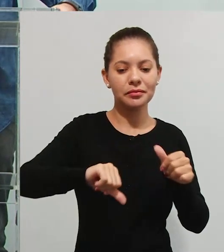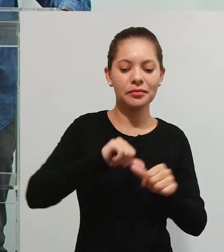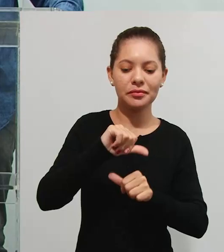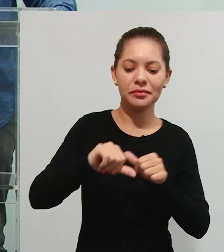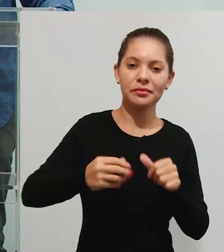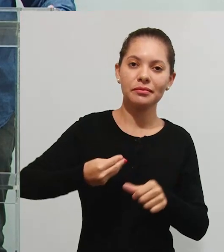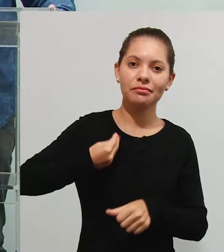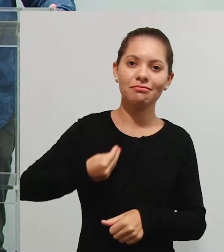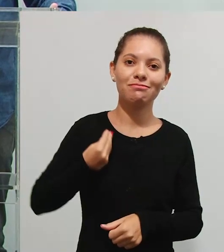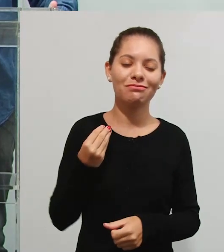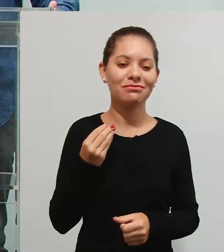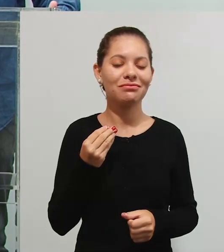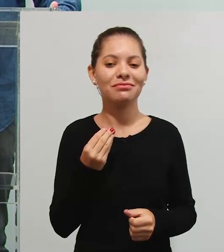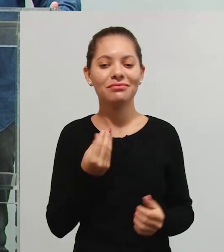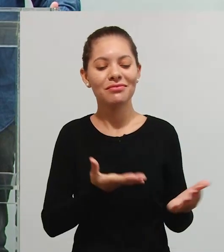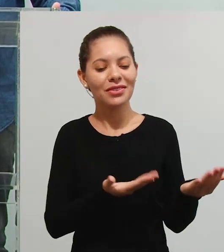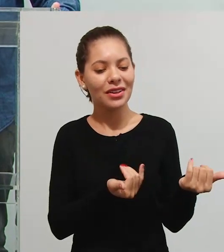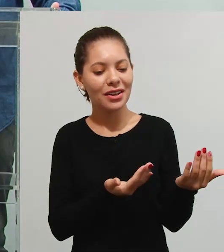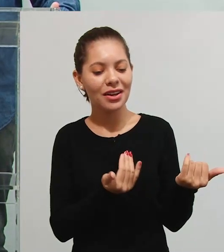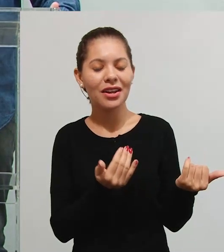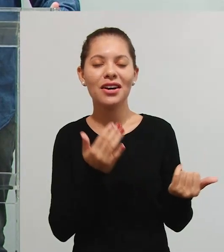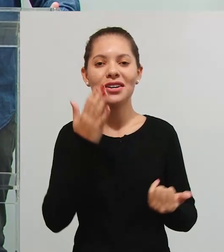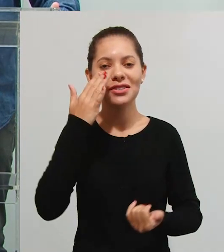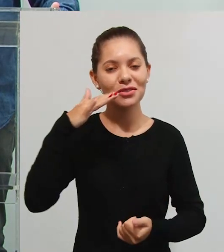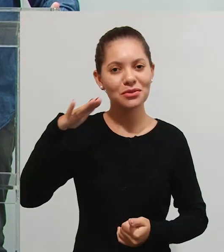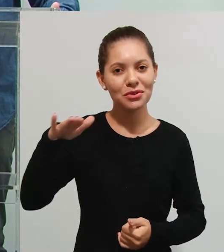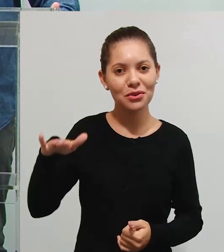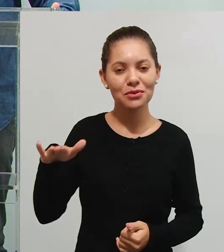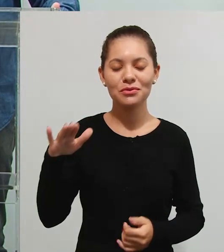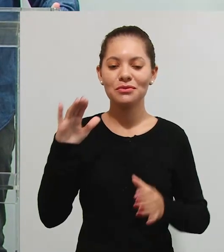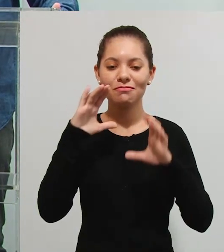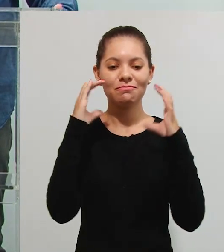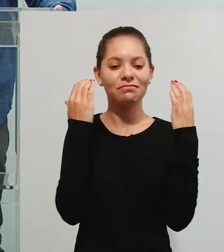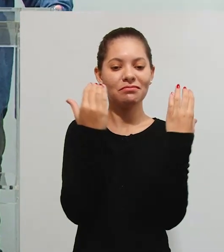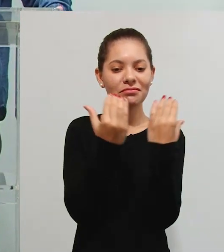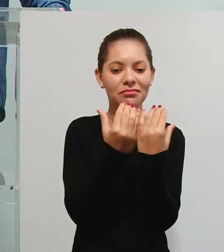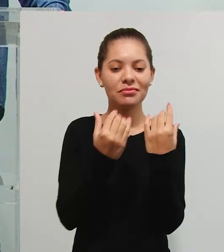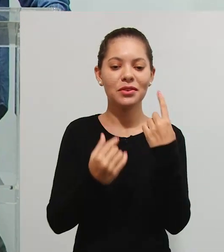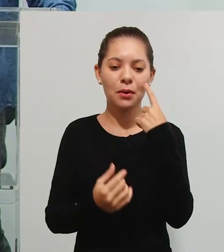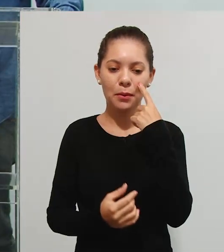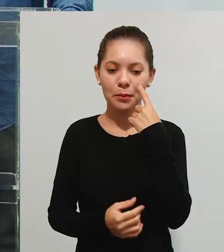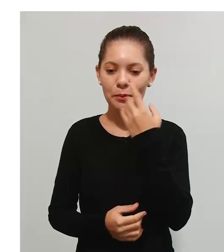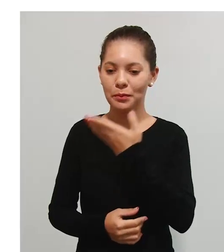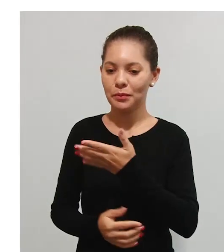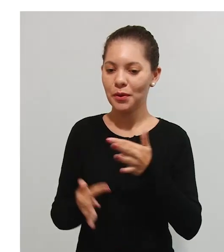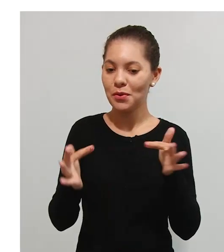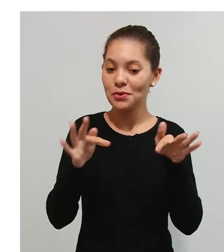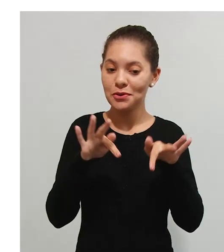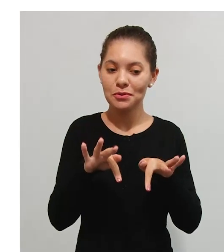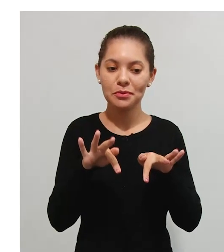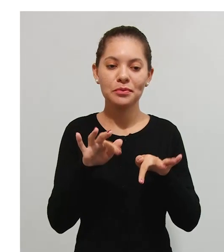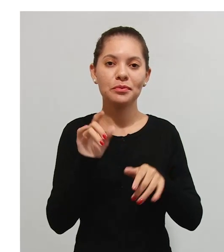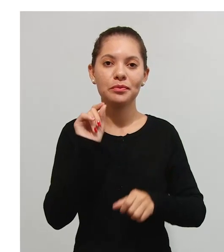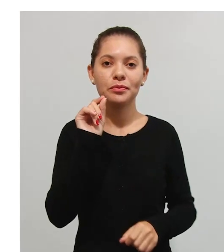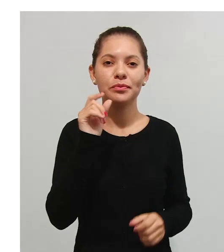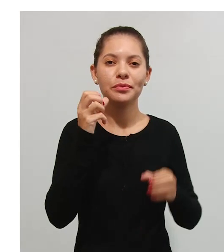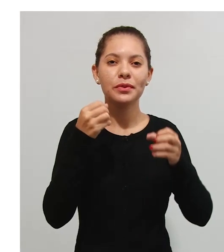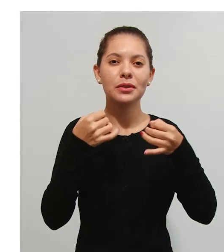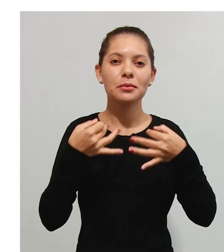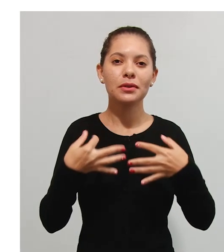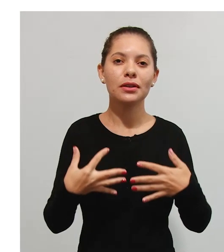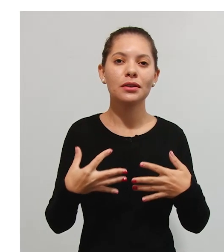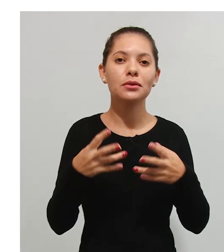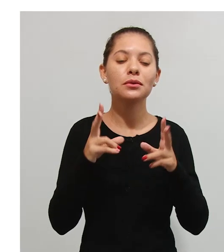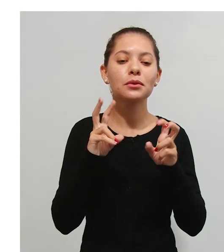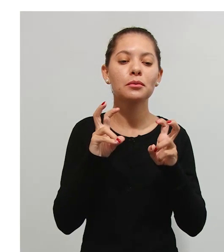a realidade daquelas crianças, daqueles jovens e daquela comunidade. Tudo bem? O último ponto aqui do nosso comparativo,